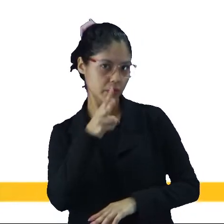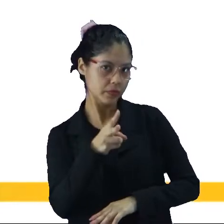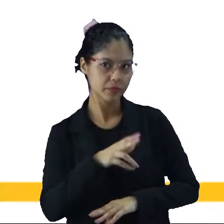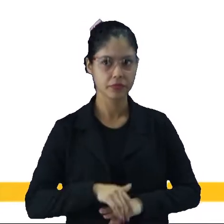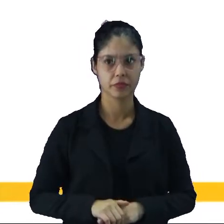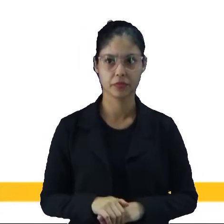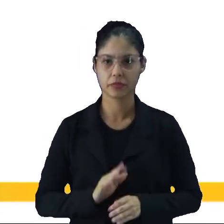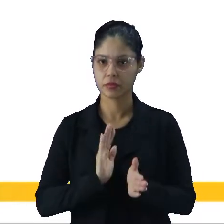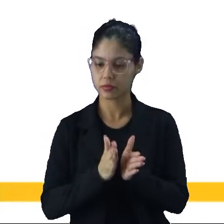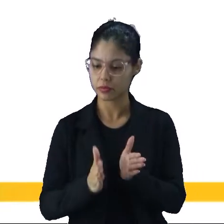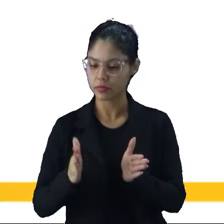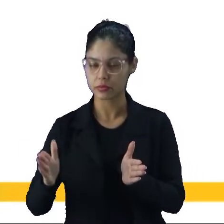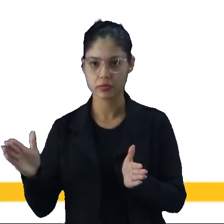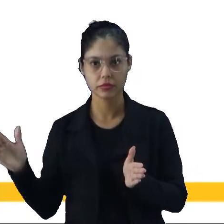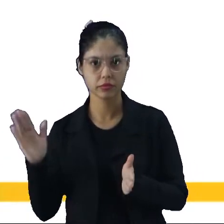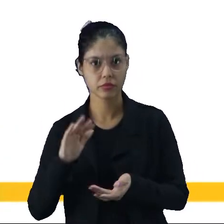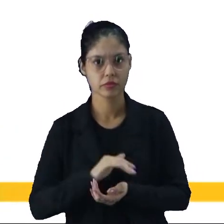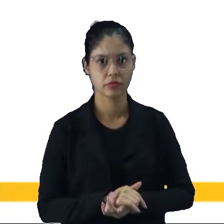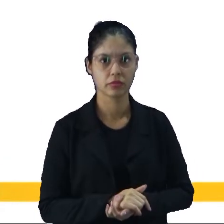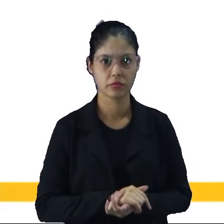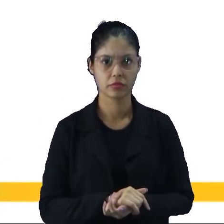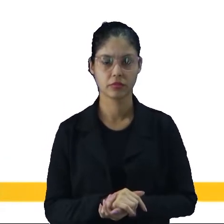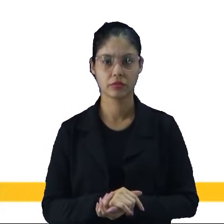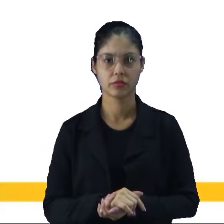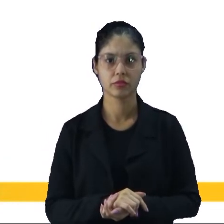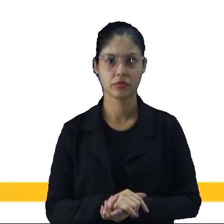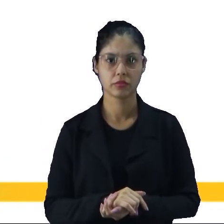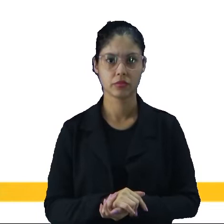ver, dando sequência.